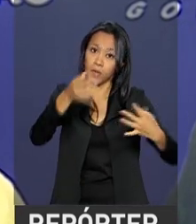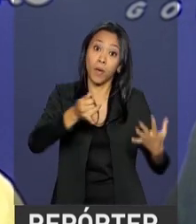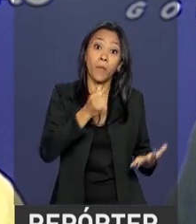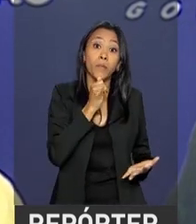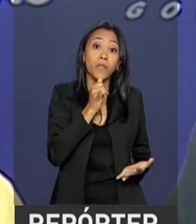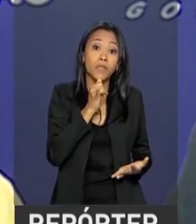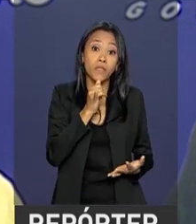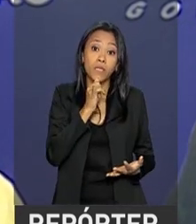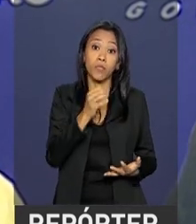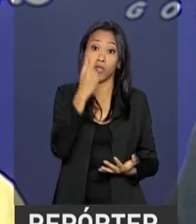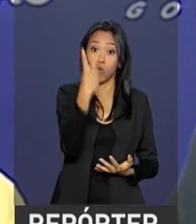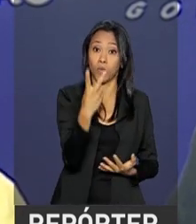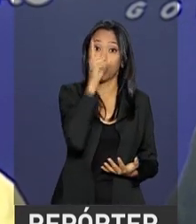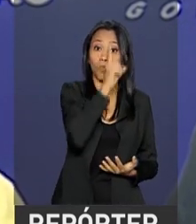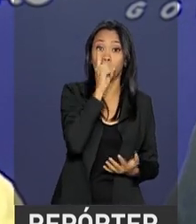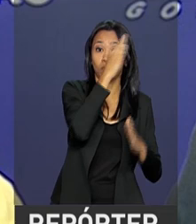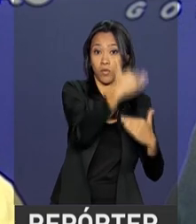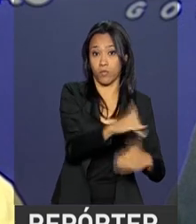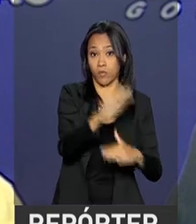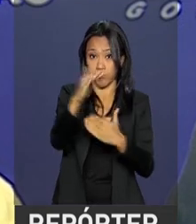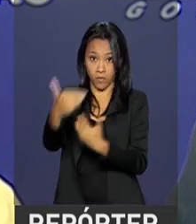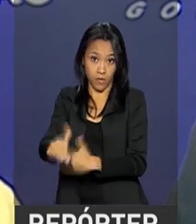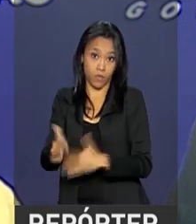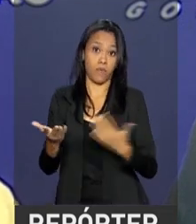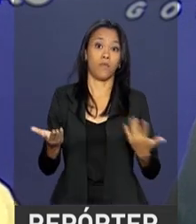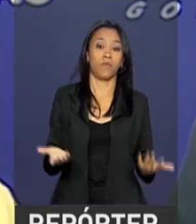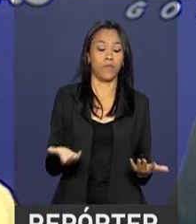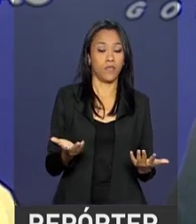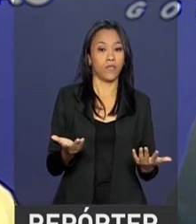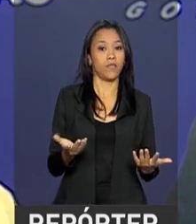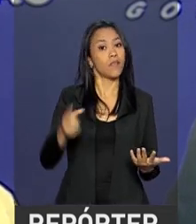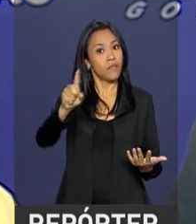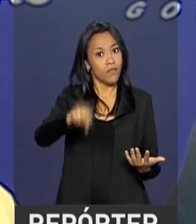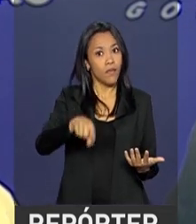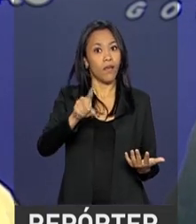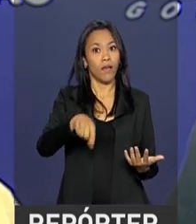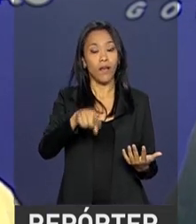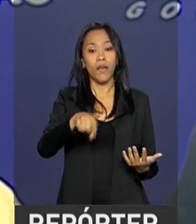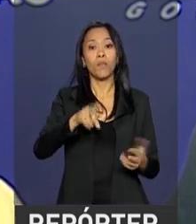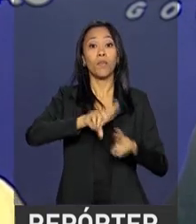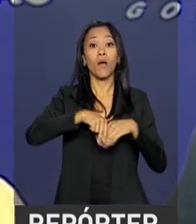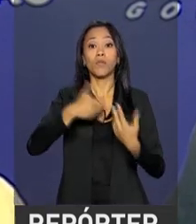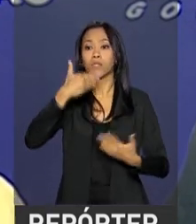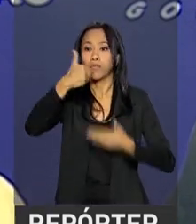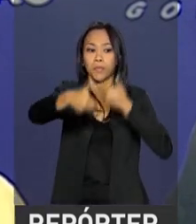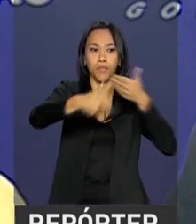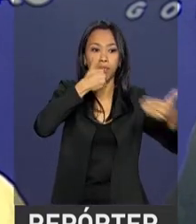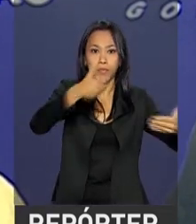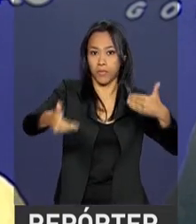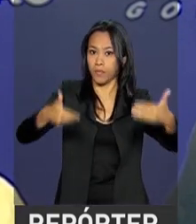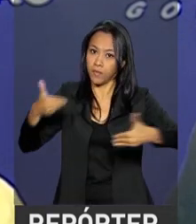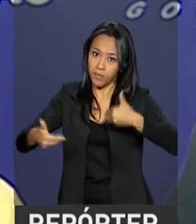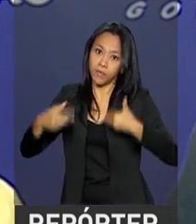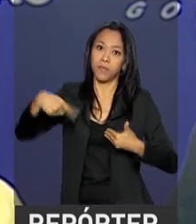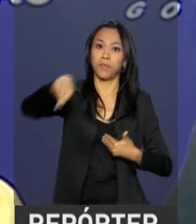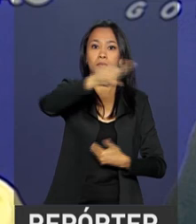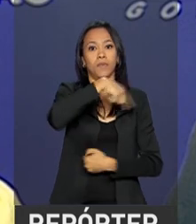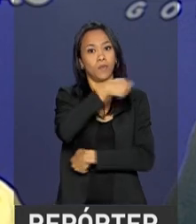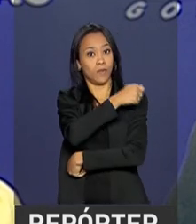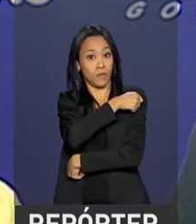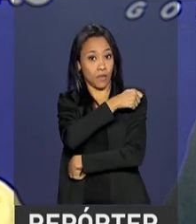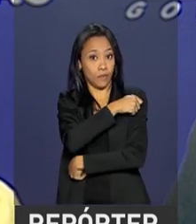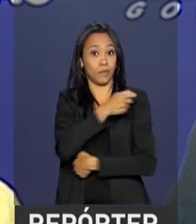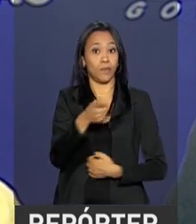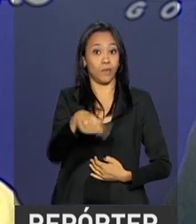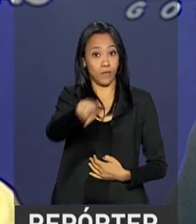da aplicação em dois domingos que foi consagrada a partir de uma demanda dos próprios estudantes e que se